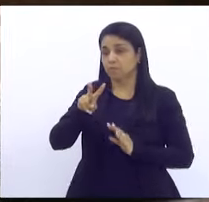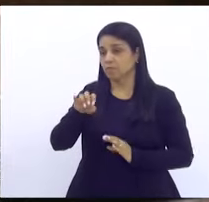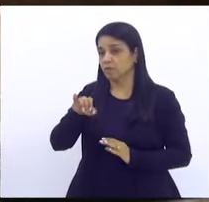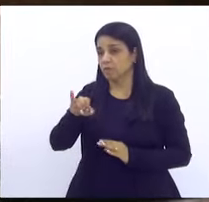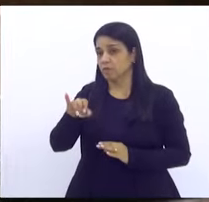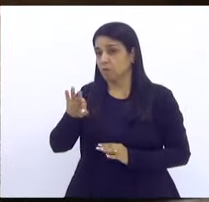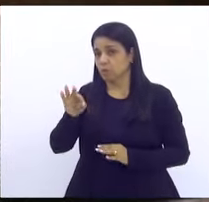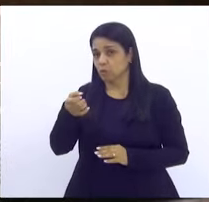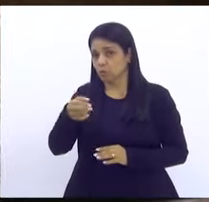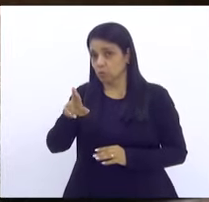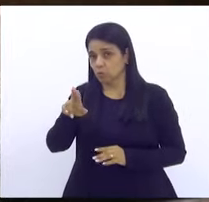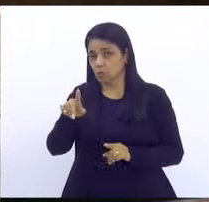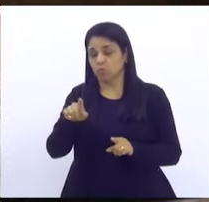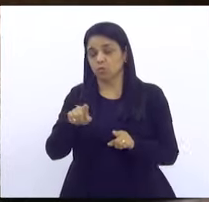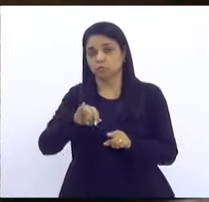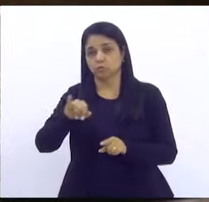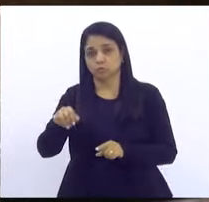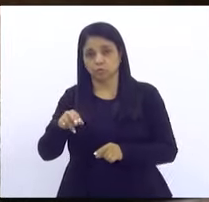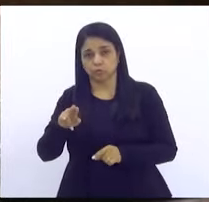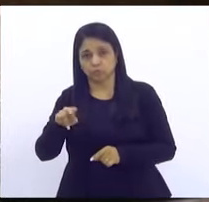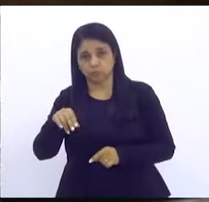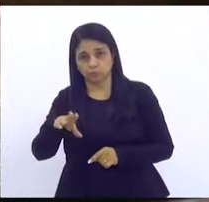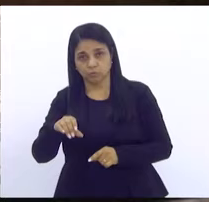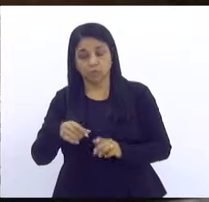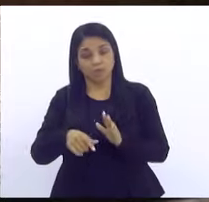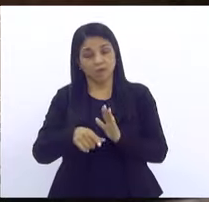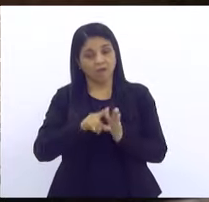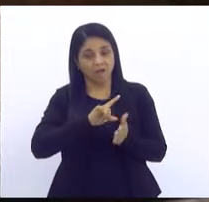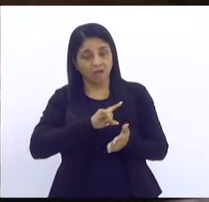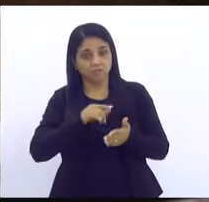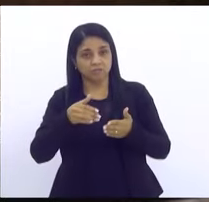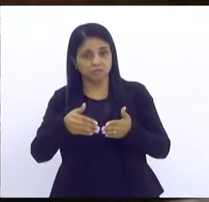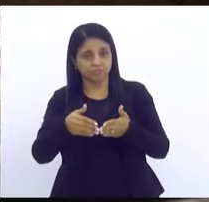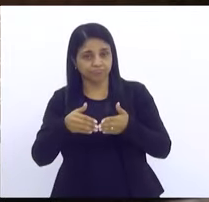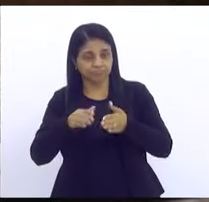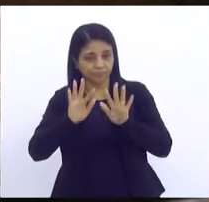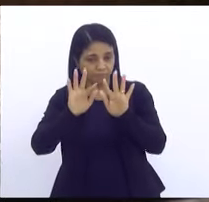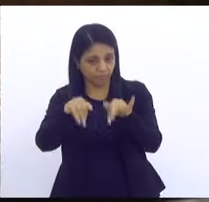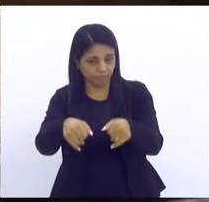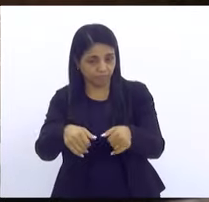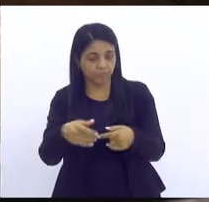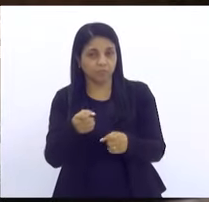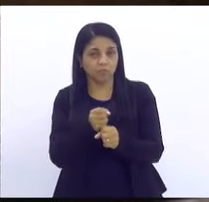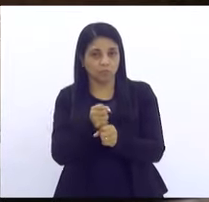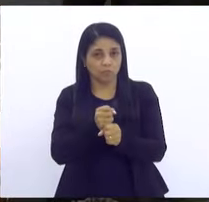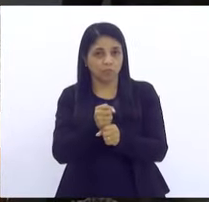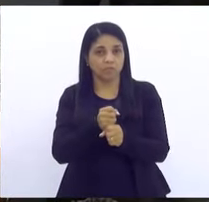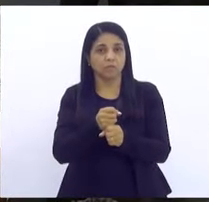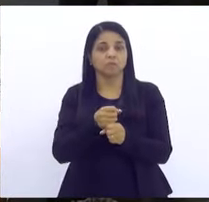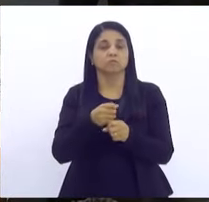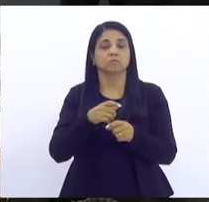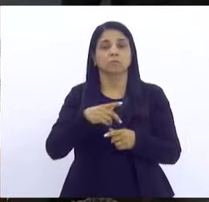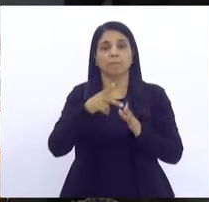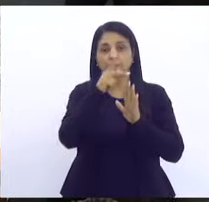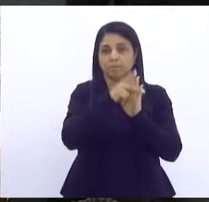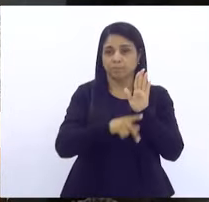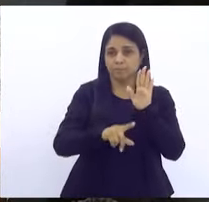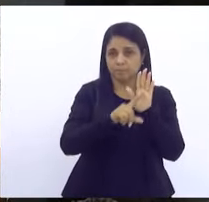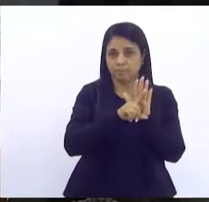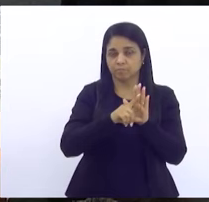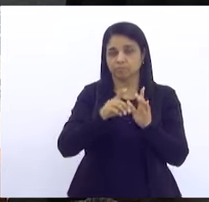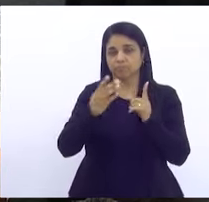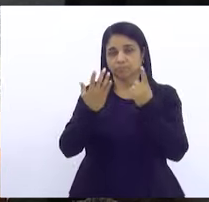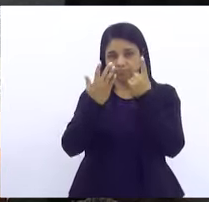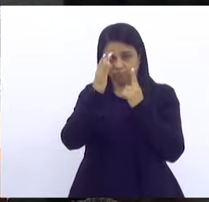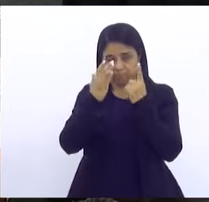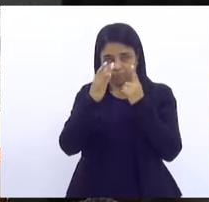Júnior, apreciar, antes do recesso, o PL de blocos de carnaval. Presidente.